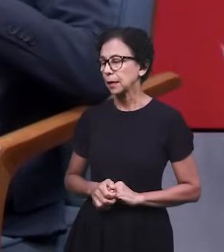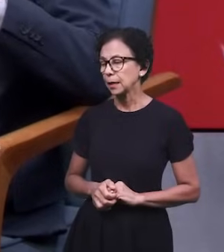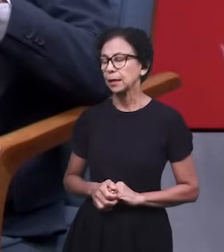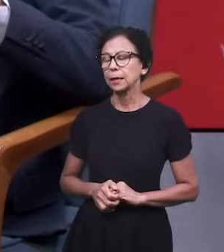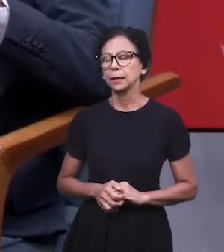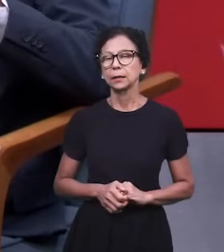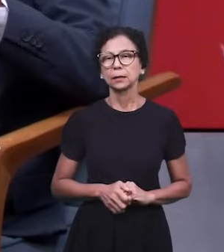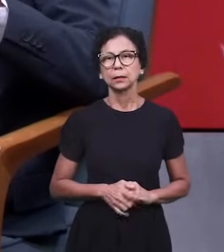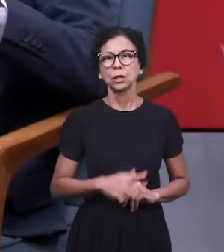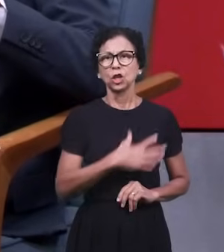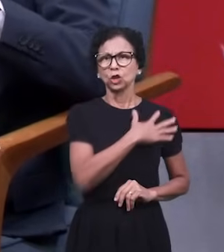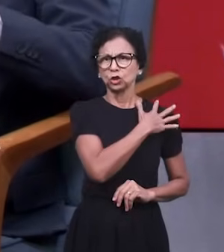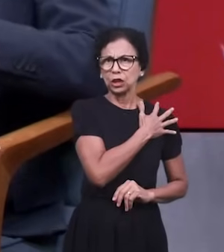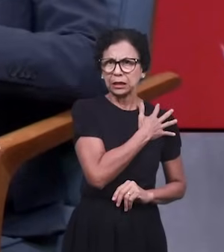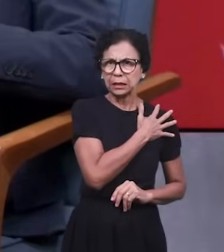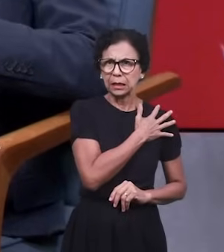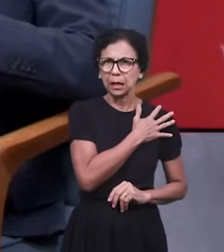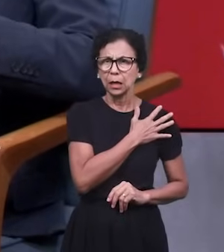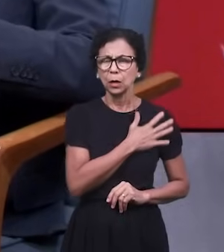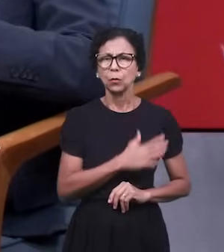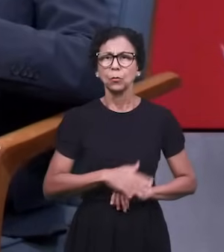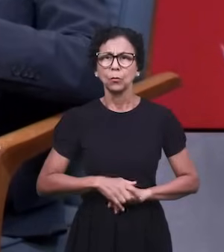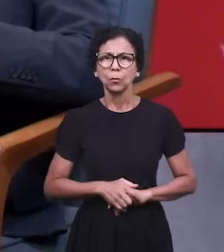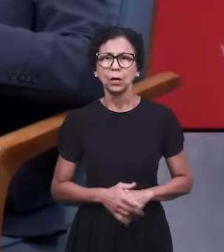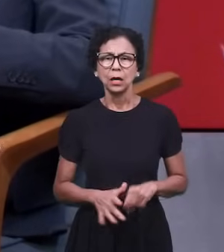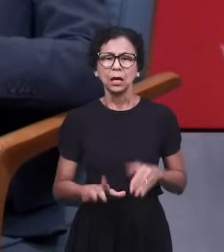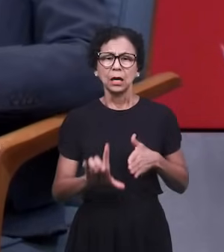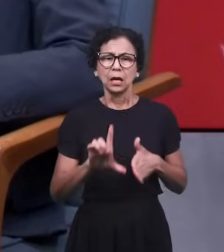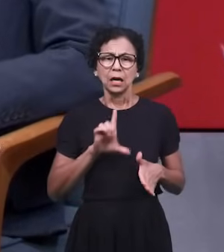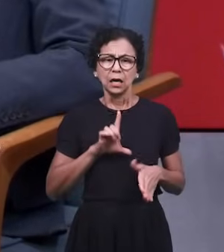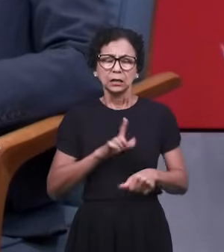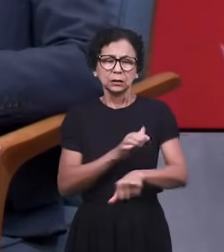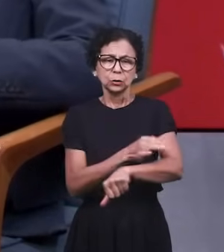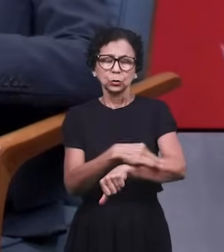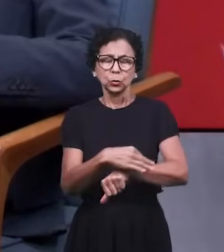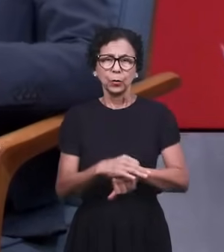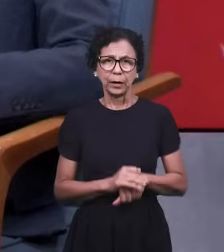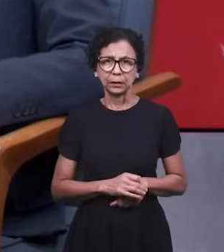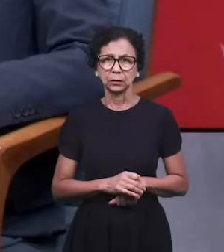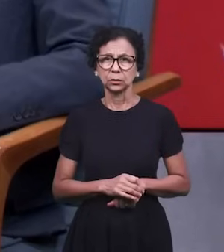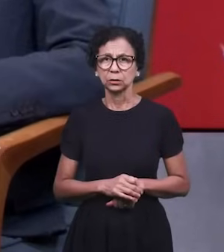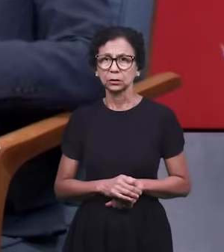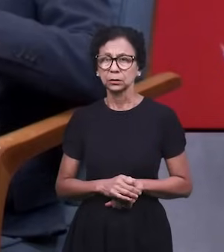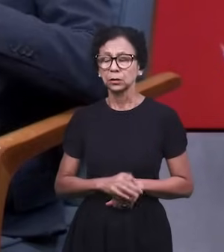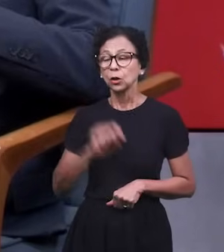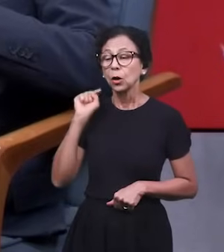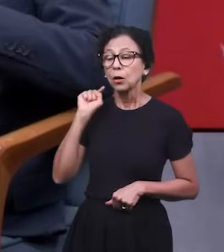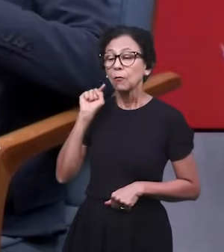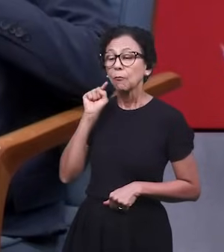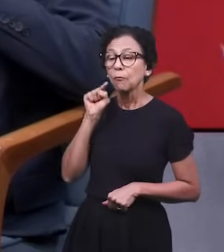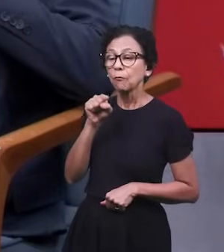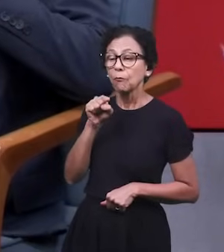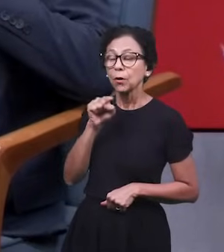Não sou eu que vai dizer aqui o que é e o que não é. Eu